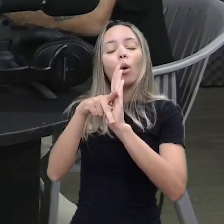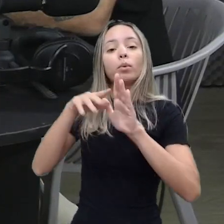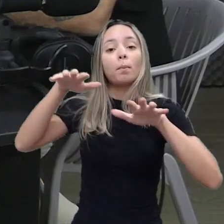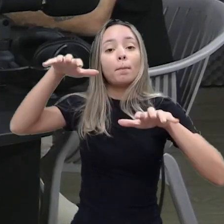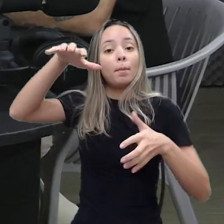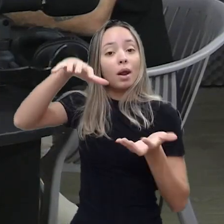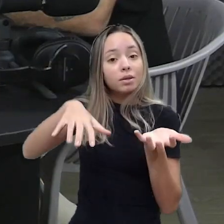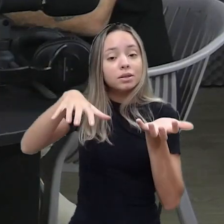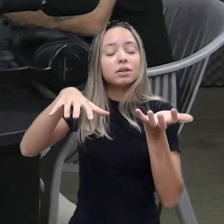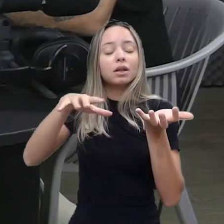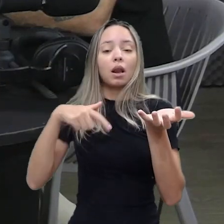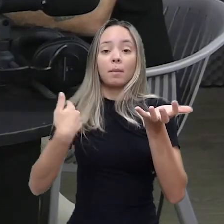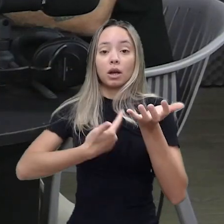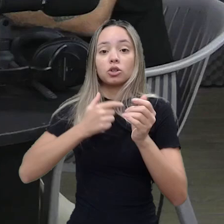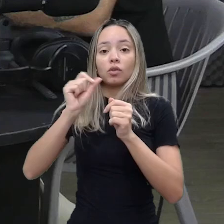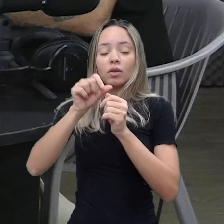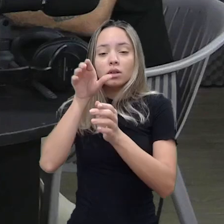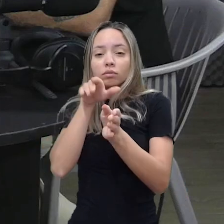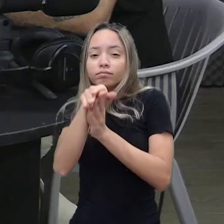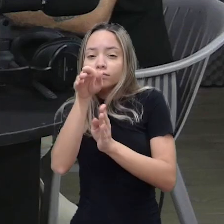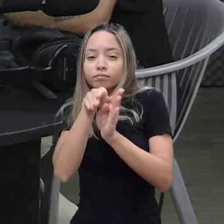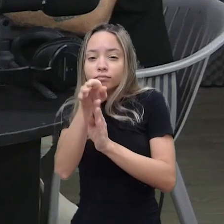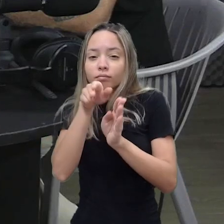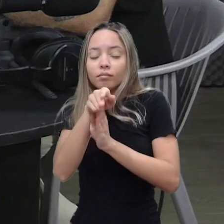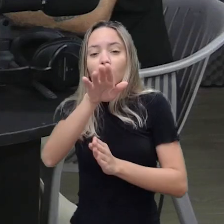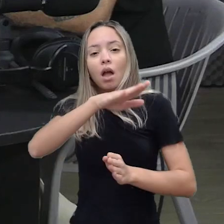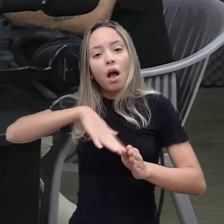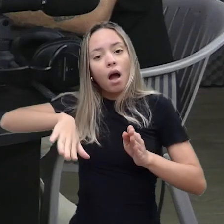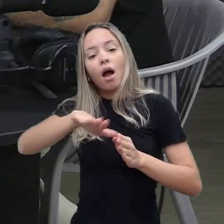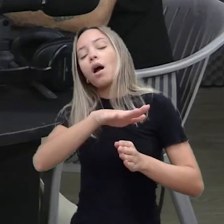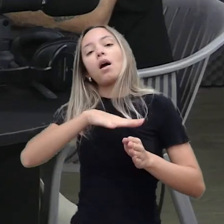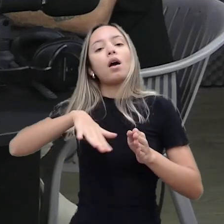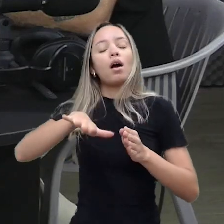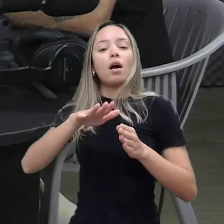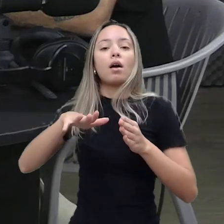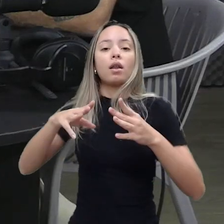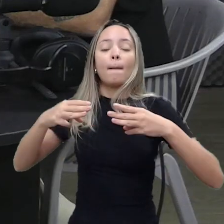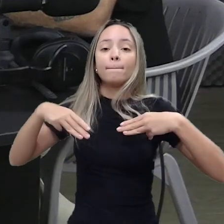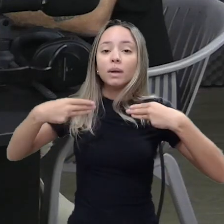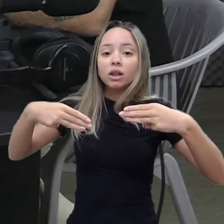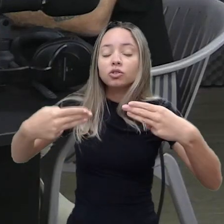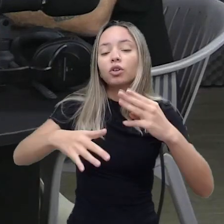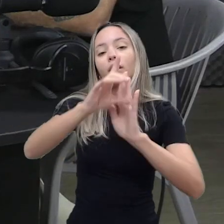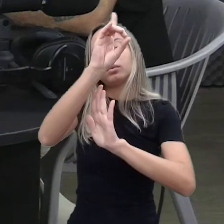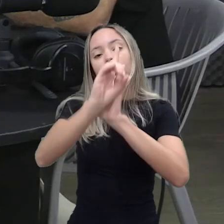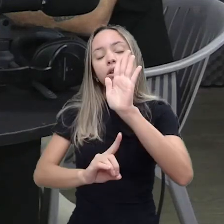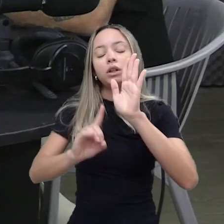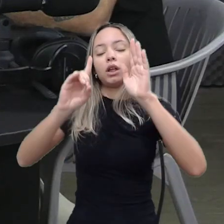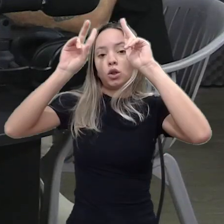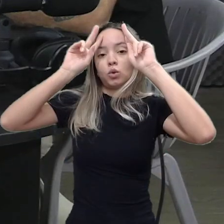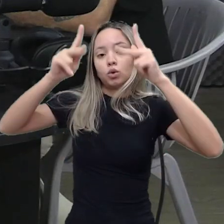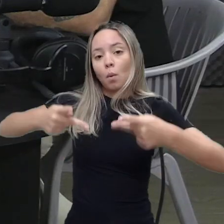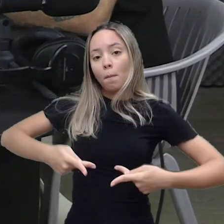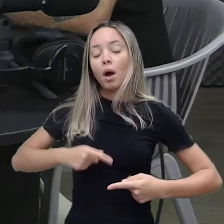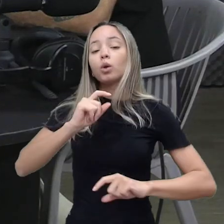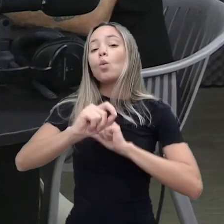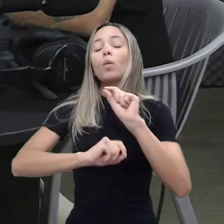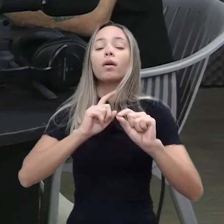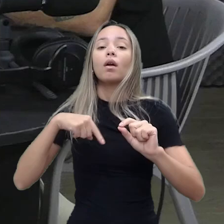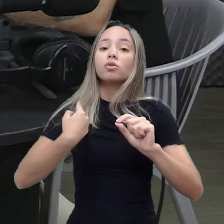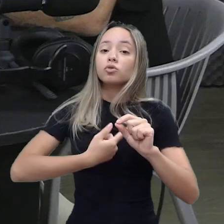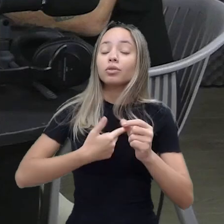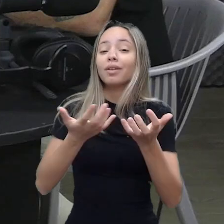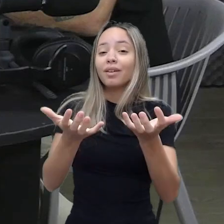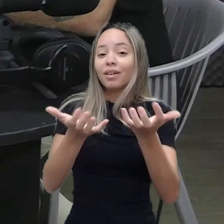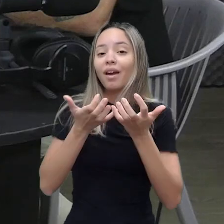recomendações para, né, o Ministério de Direitos Humanos em relação aos direitos, aquilo que a gente quer que a política pública